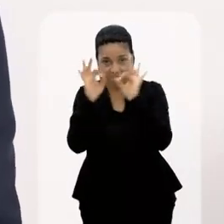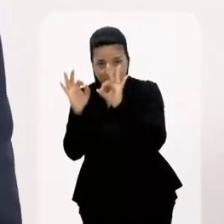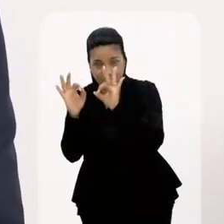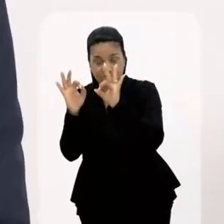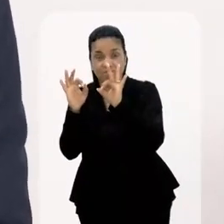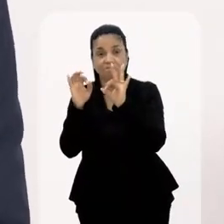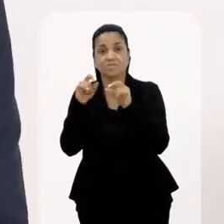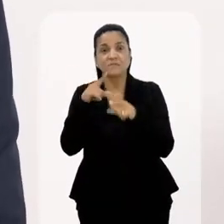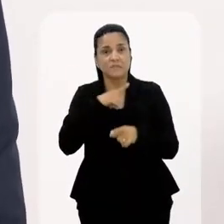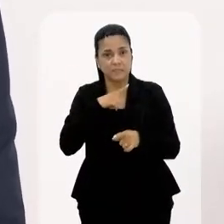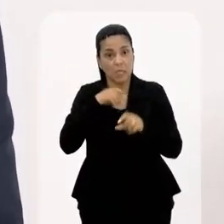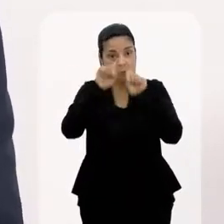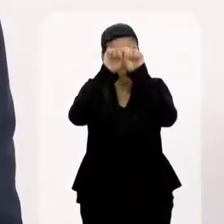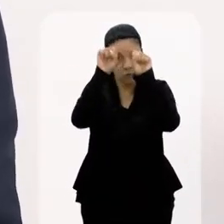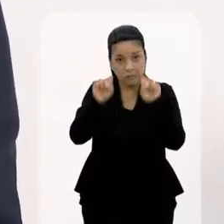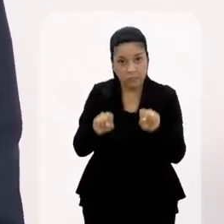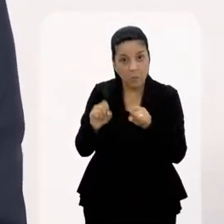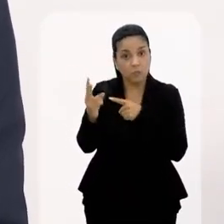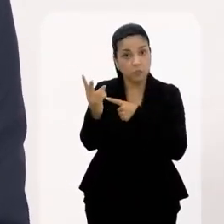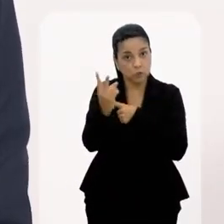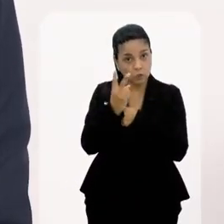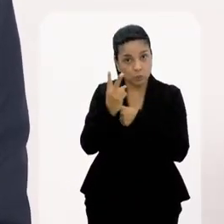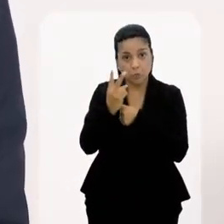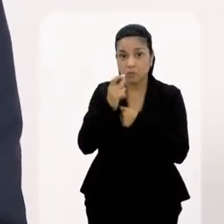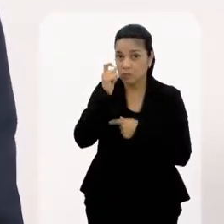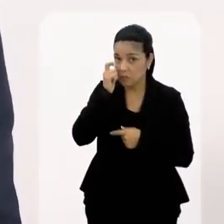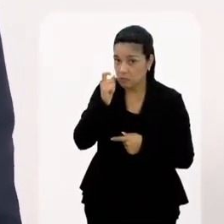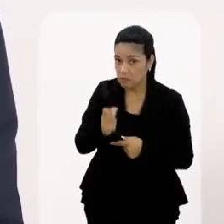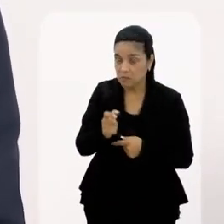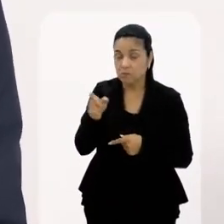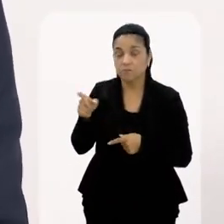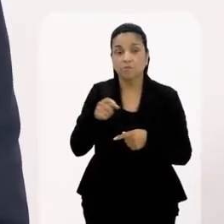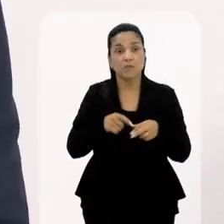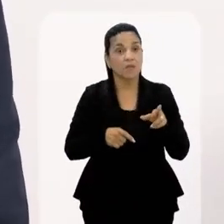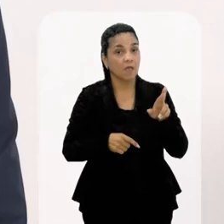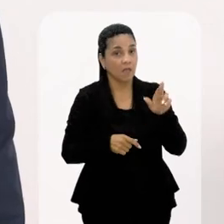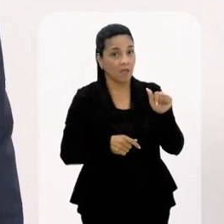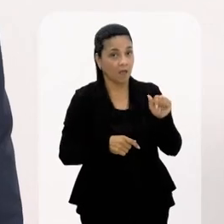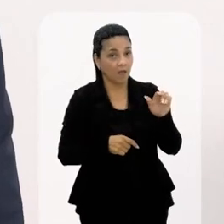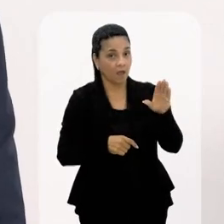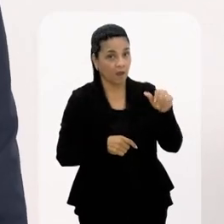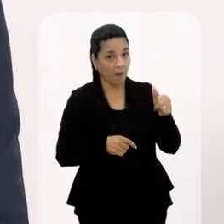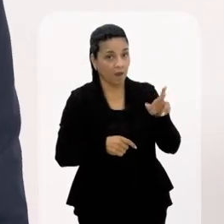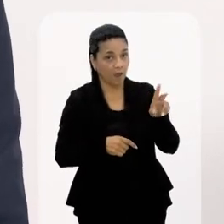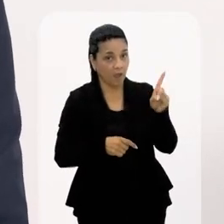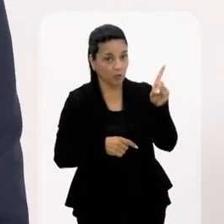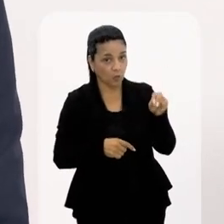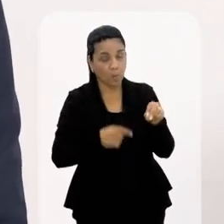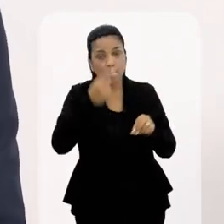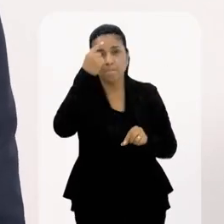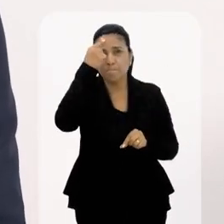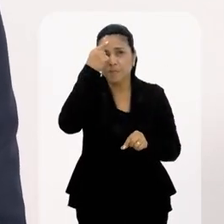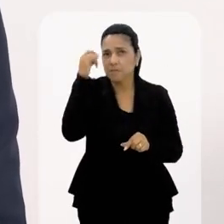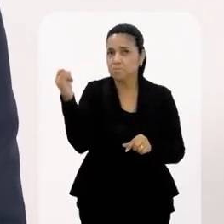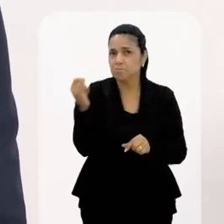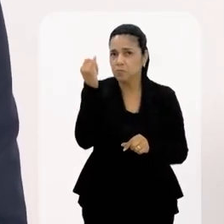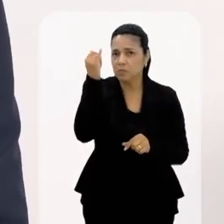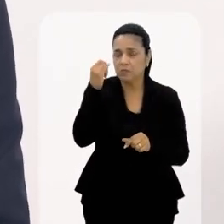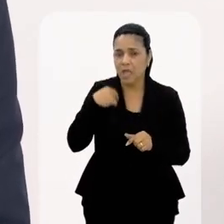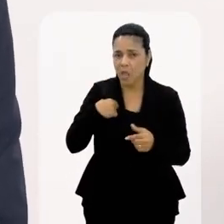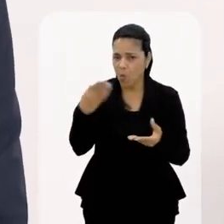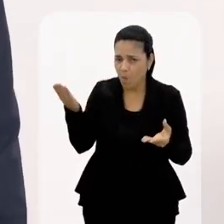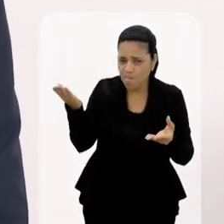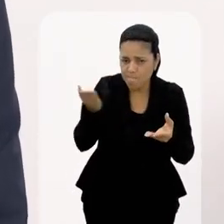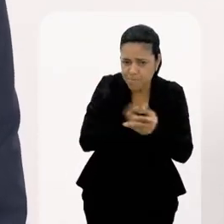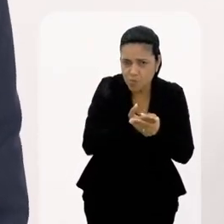nos assiste vê que existe um sistema de proteção. Muito interessante aquilo que o doutor Ricardo trouxe, da importância de se pensar, bom, mas eu vou ter